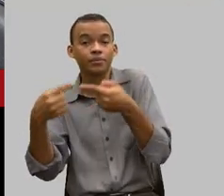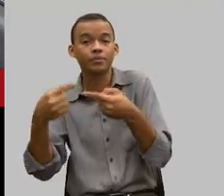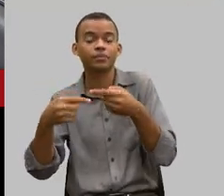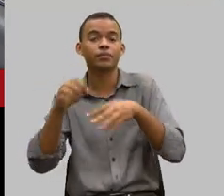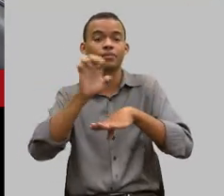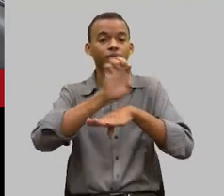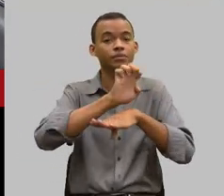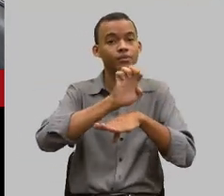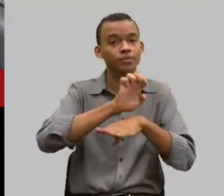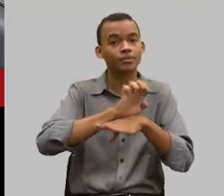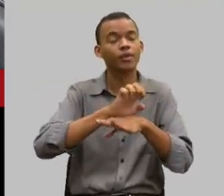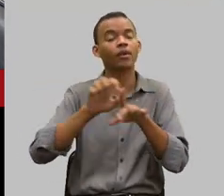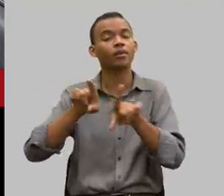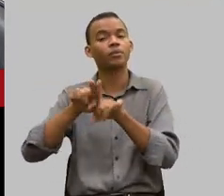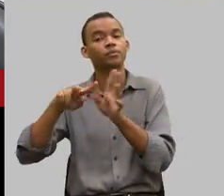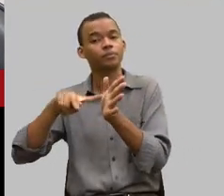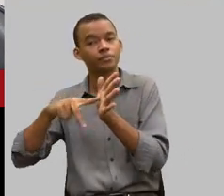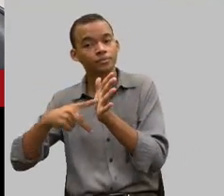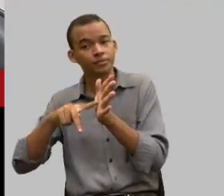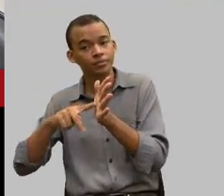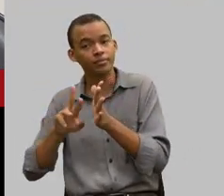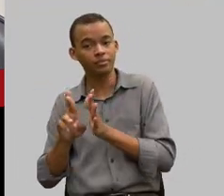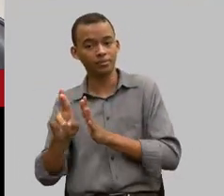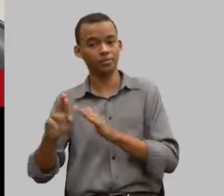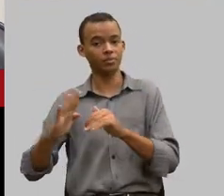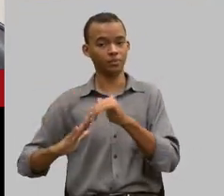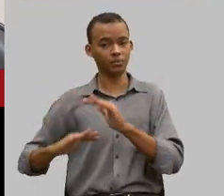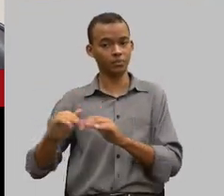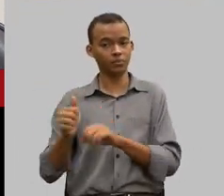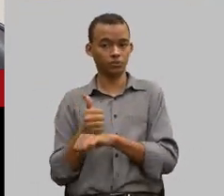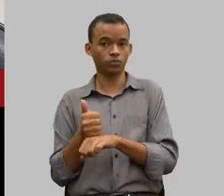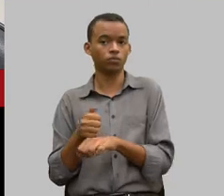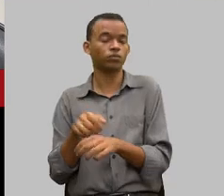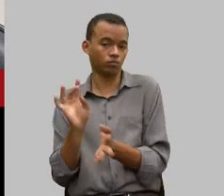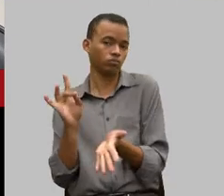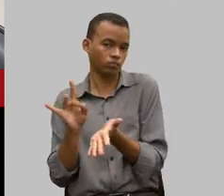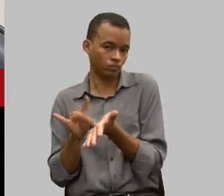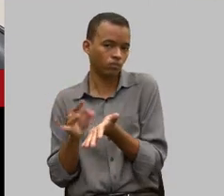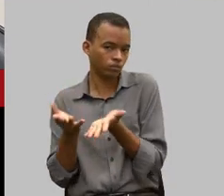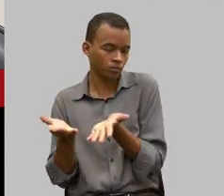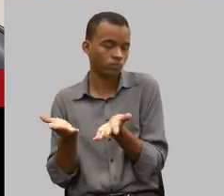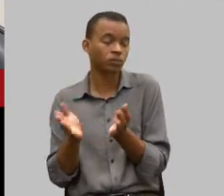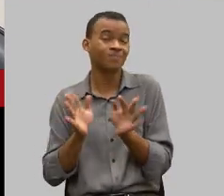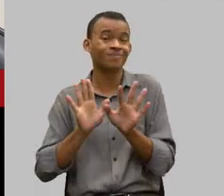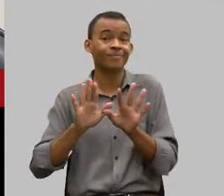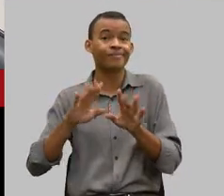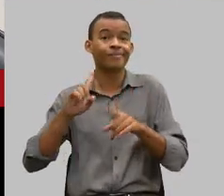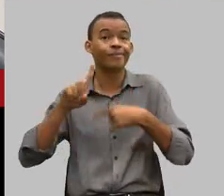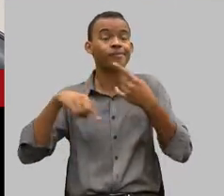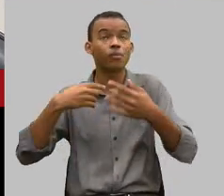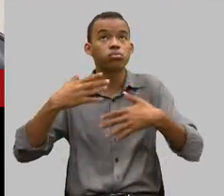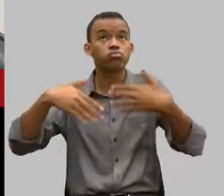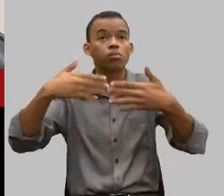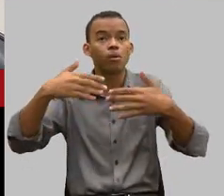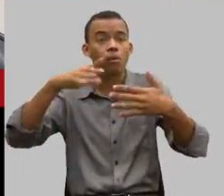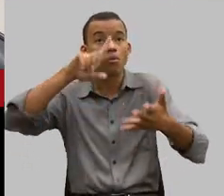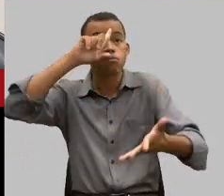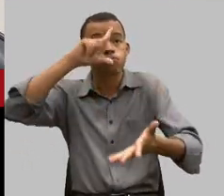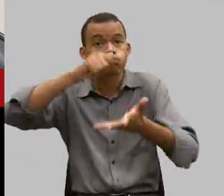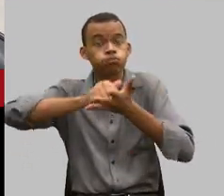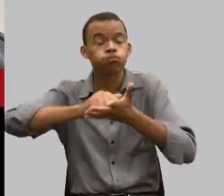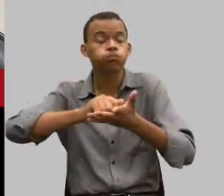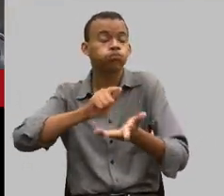sindicato representando os servidores super legítimo por sinal Só que não chegamos a um acordo